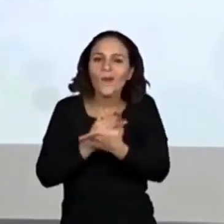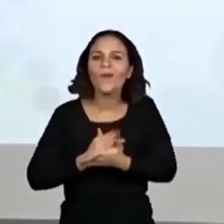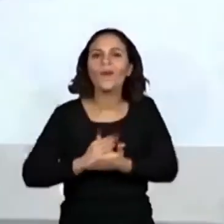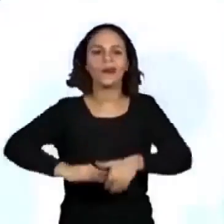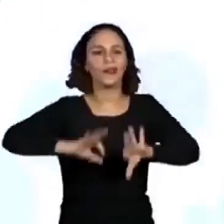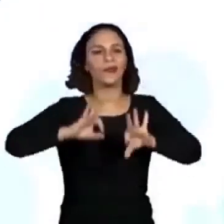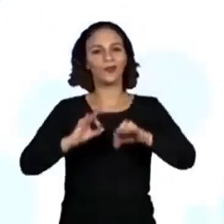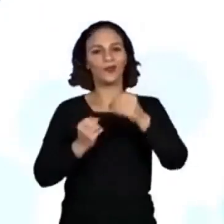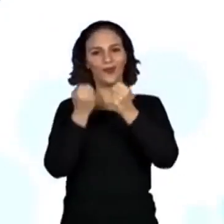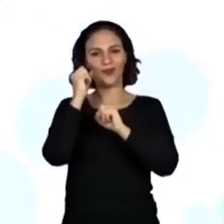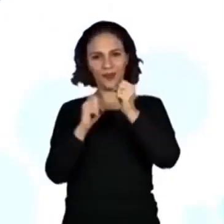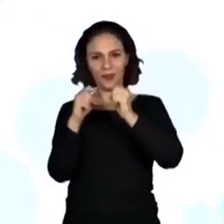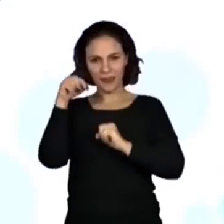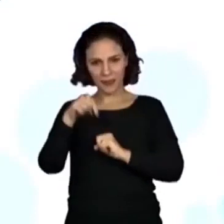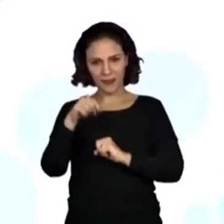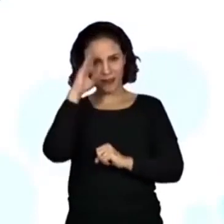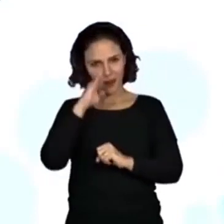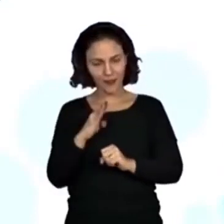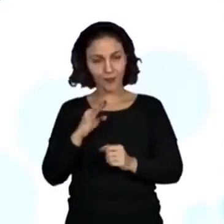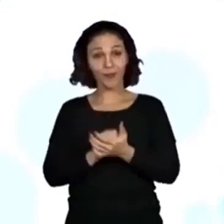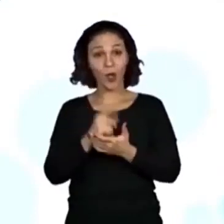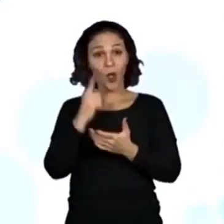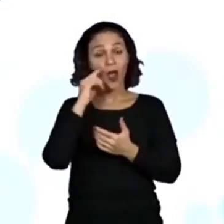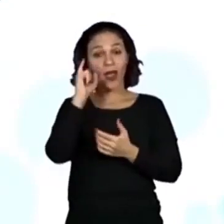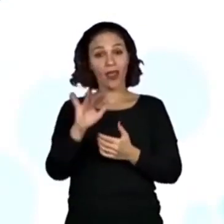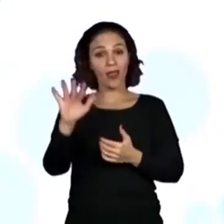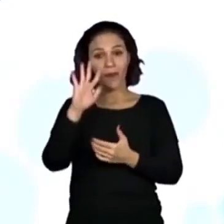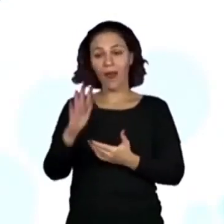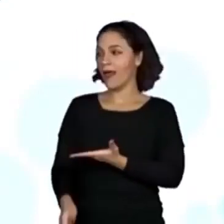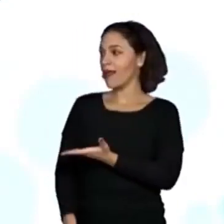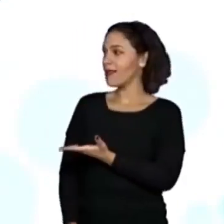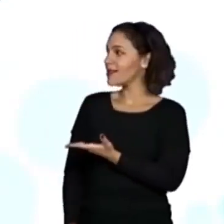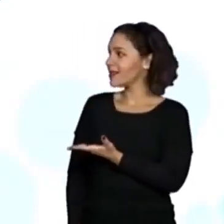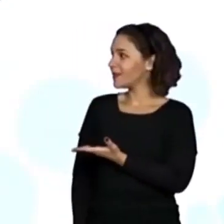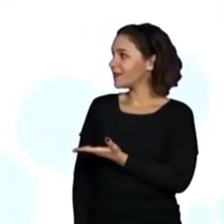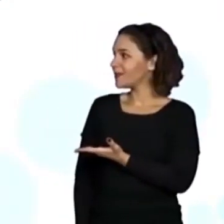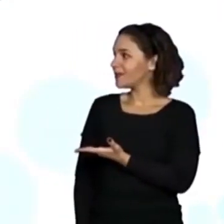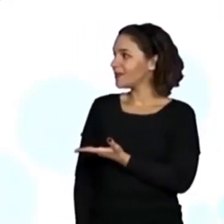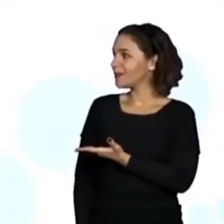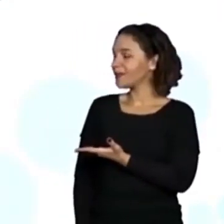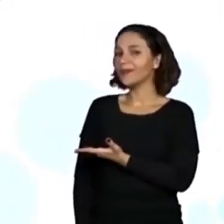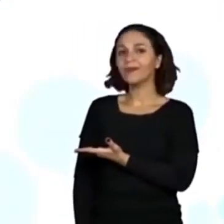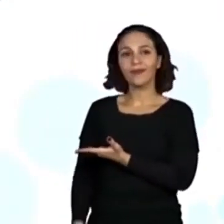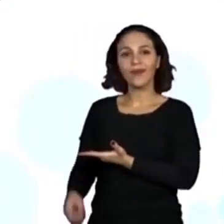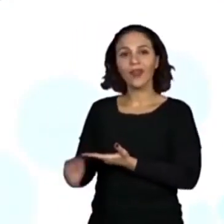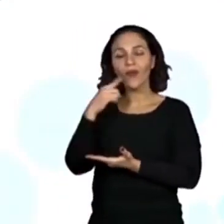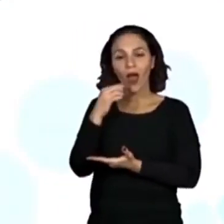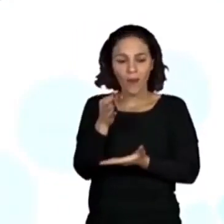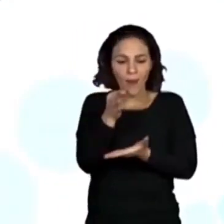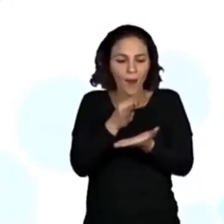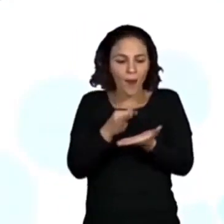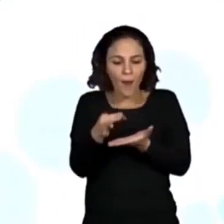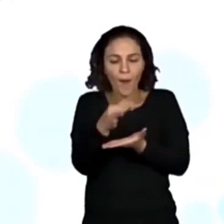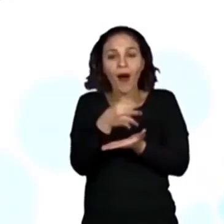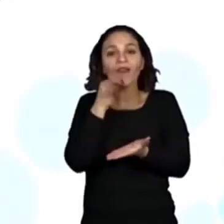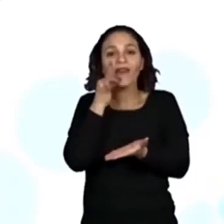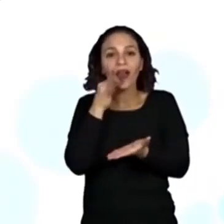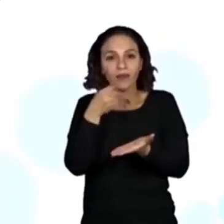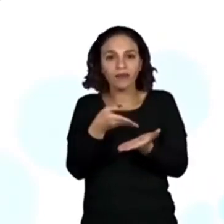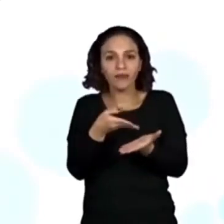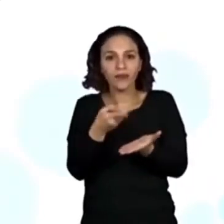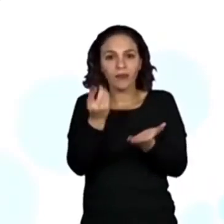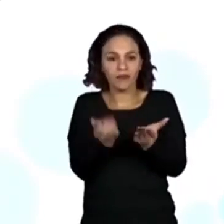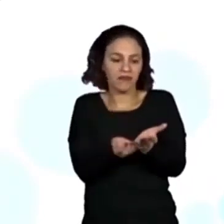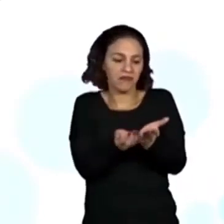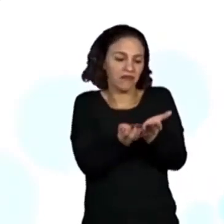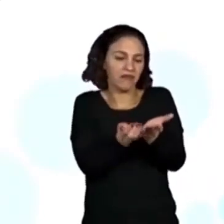do Brasil. E nesta foto aqui, apresenta grãos de café na mão de uma pessoa,